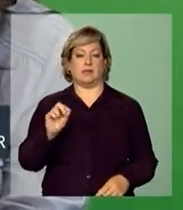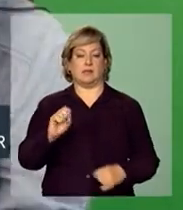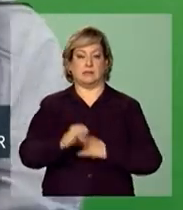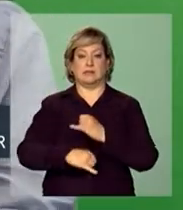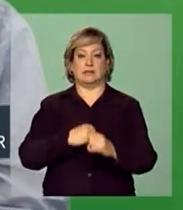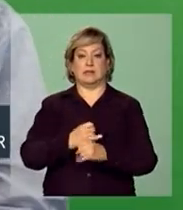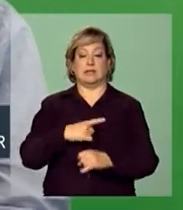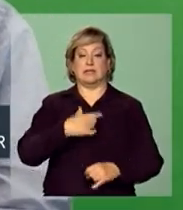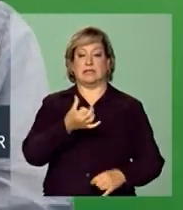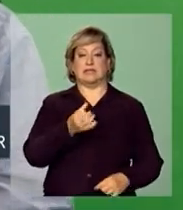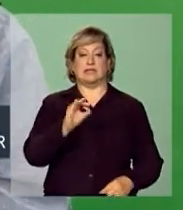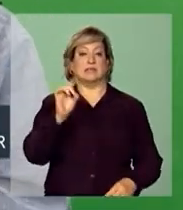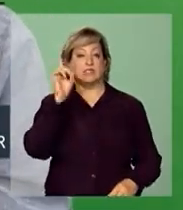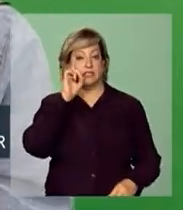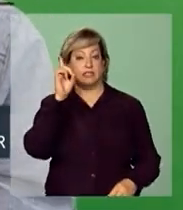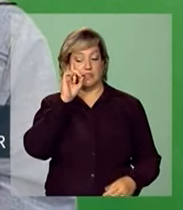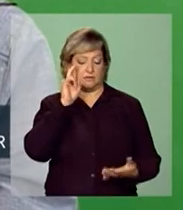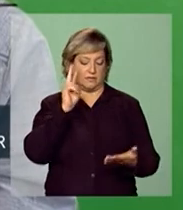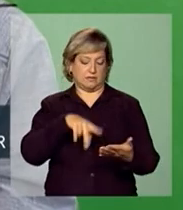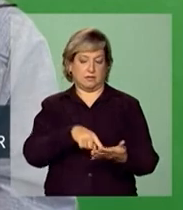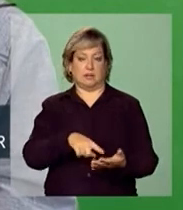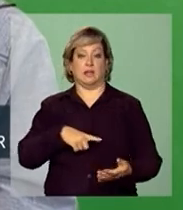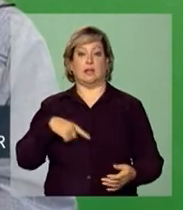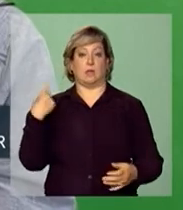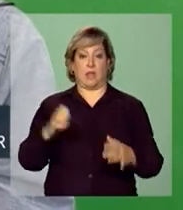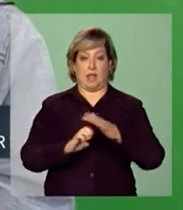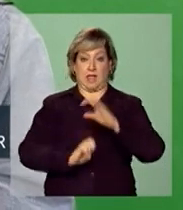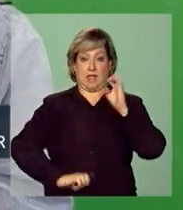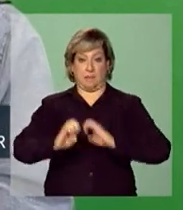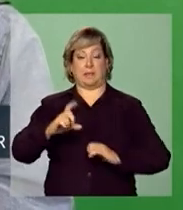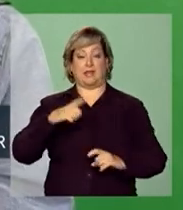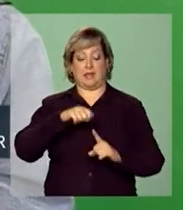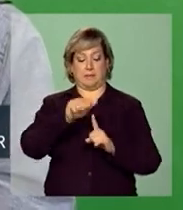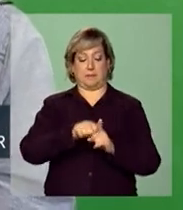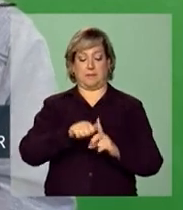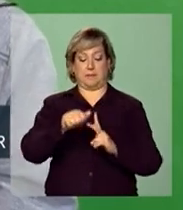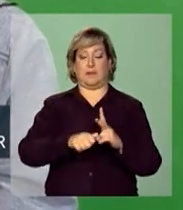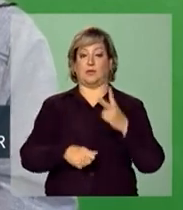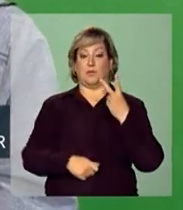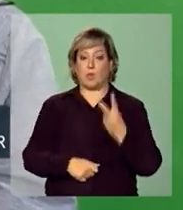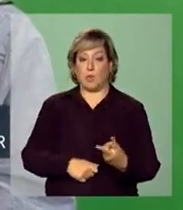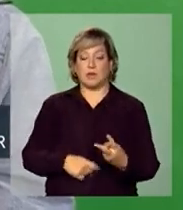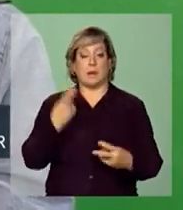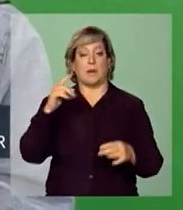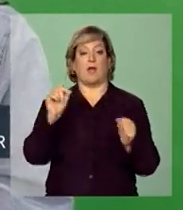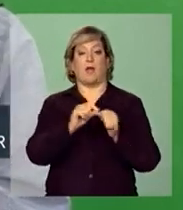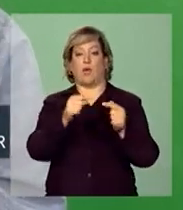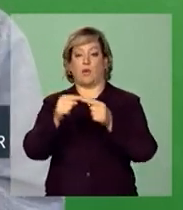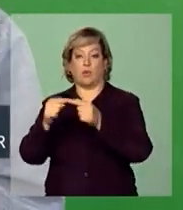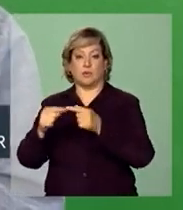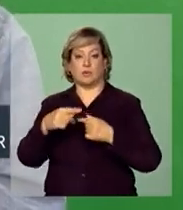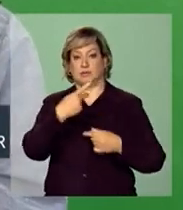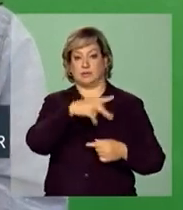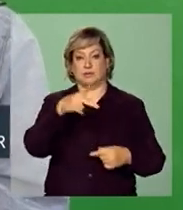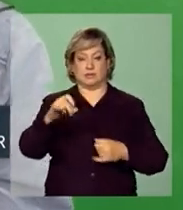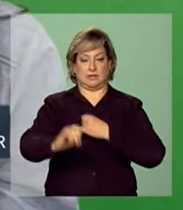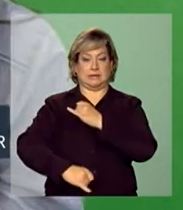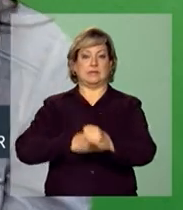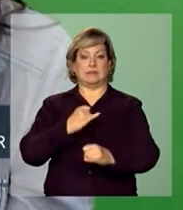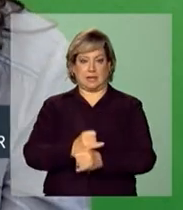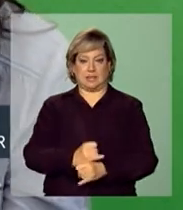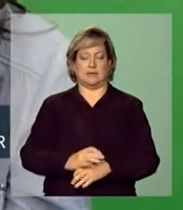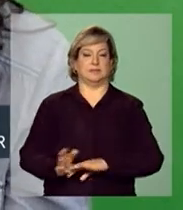60 dias que eu tô vendo aqui as empresas terão dois meses para adaptar o seu sítios eletrônicos